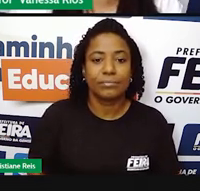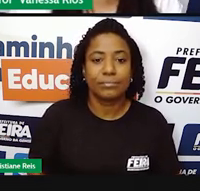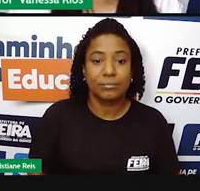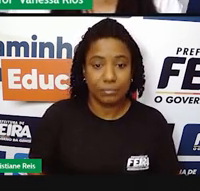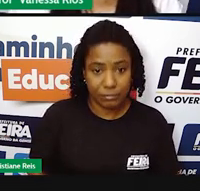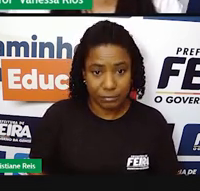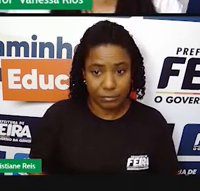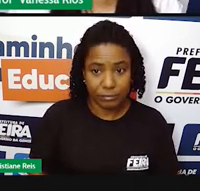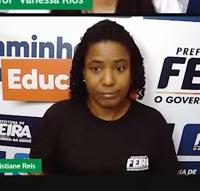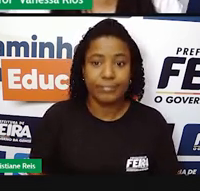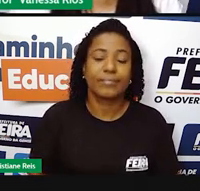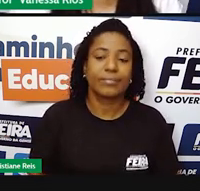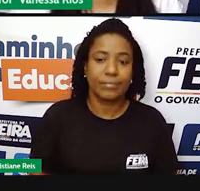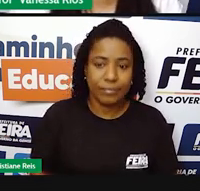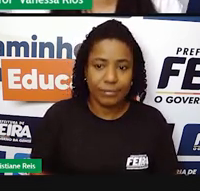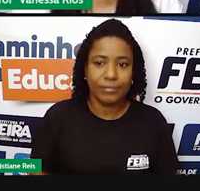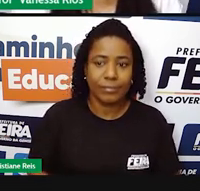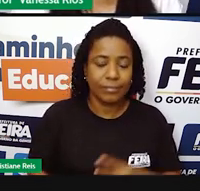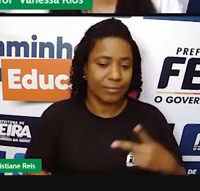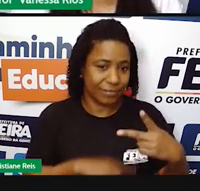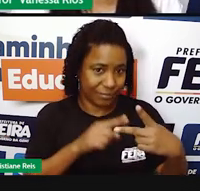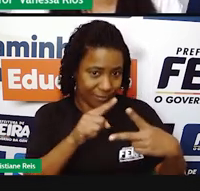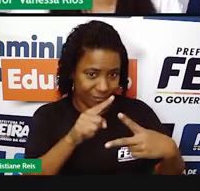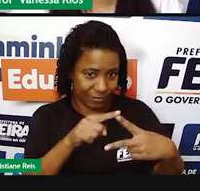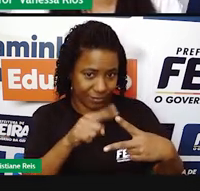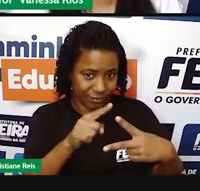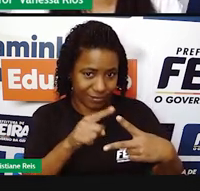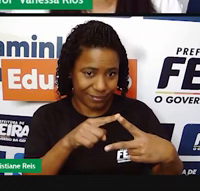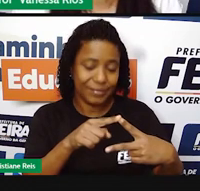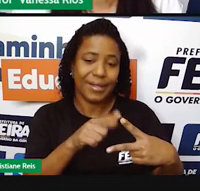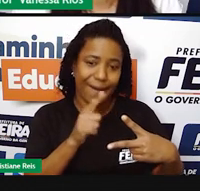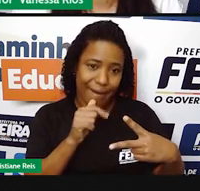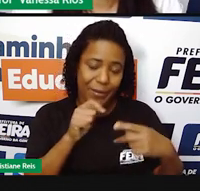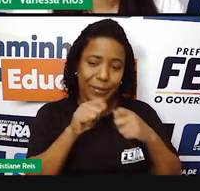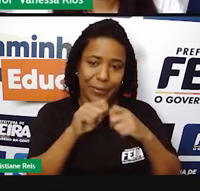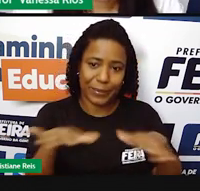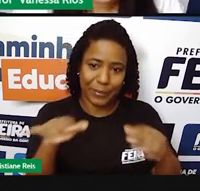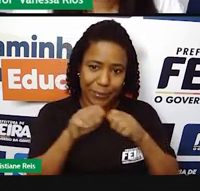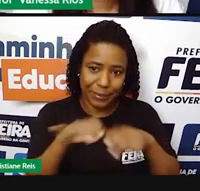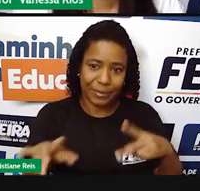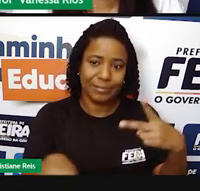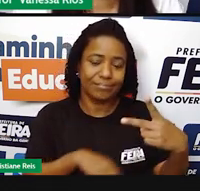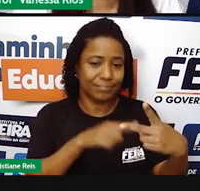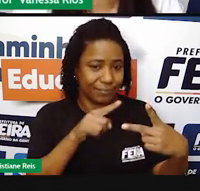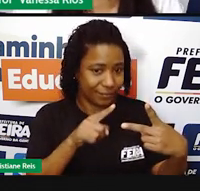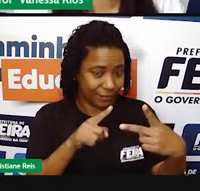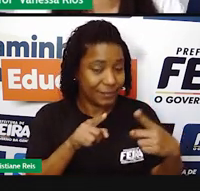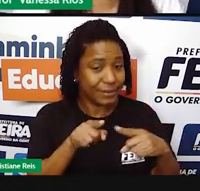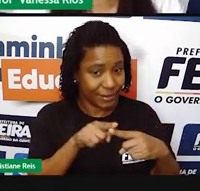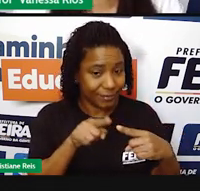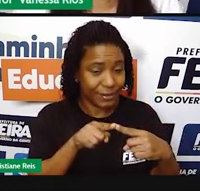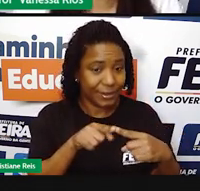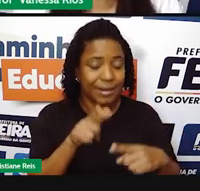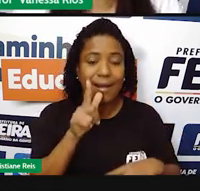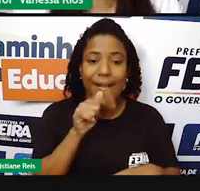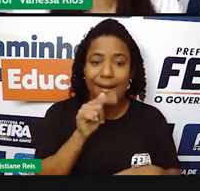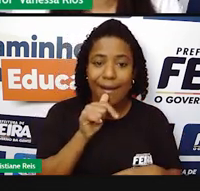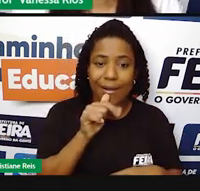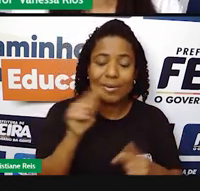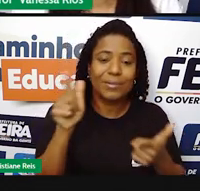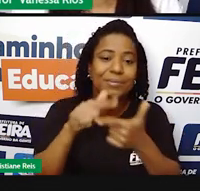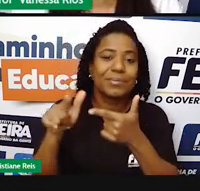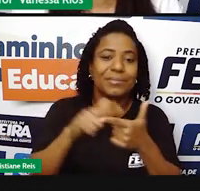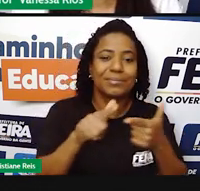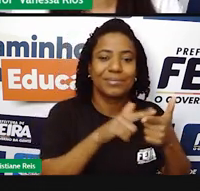Além aí do mau uso da água ser pensado como um problema também ambiental, já que a água potável é um